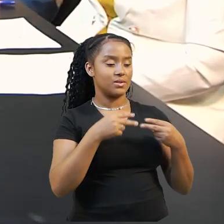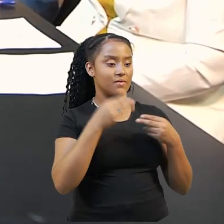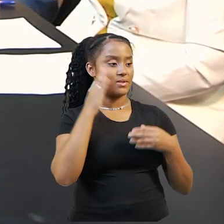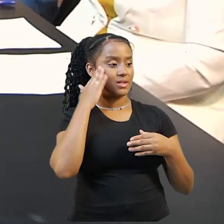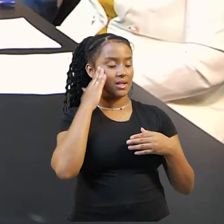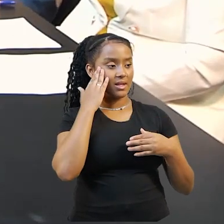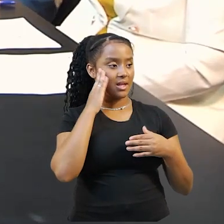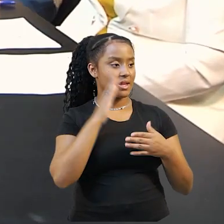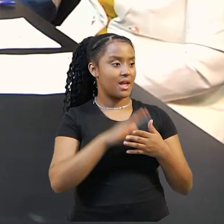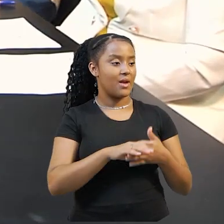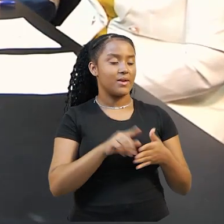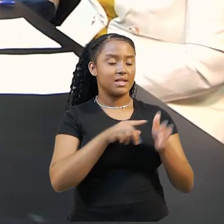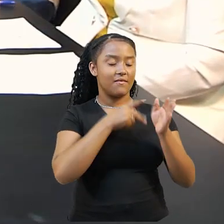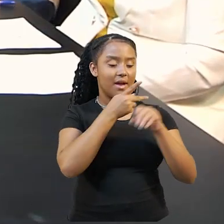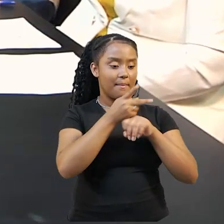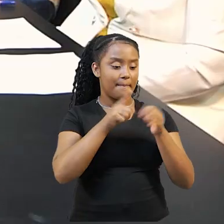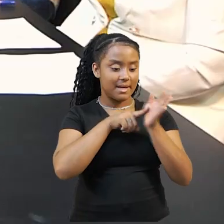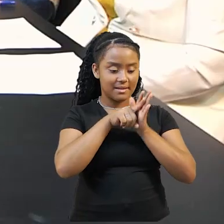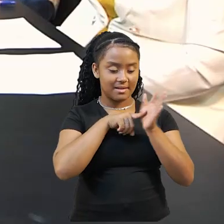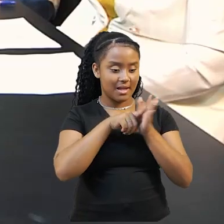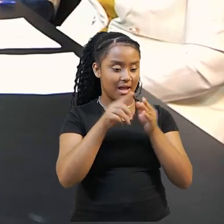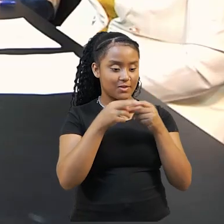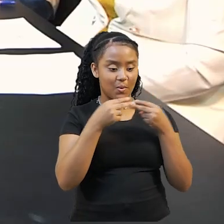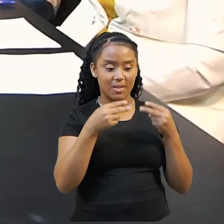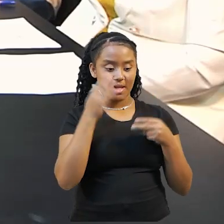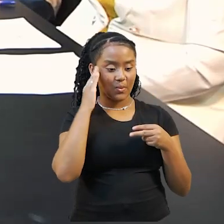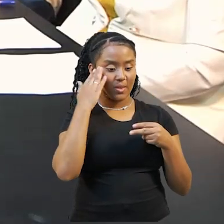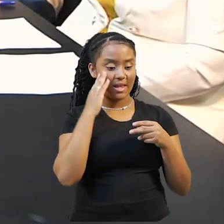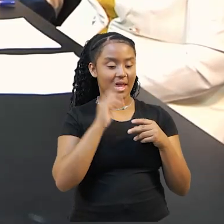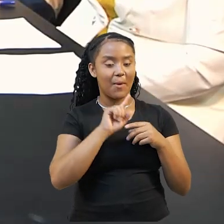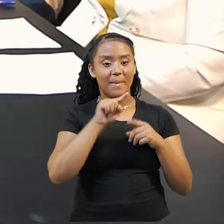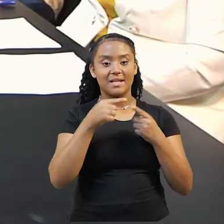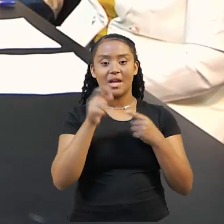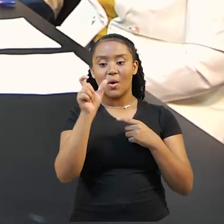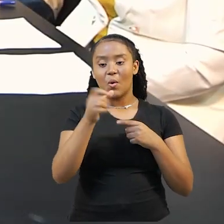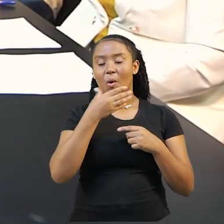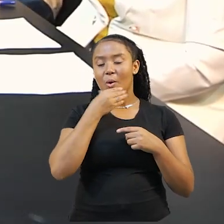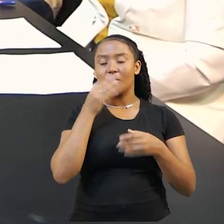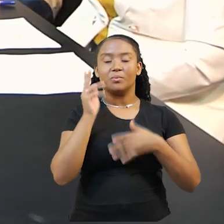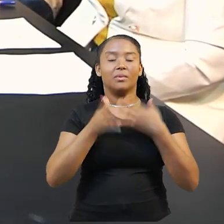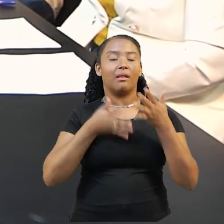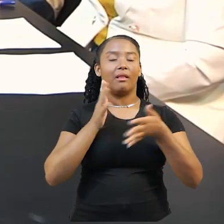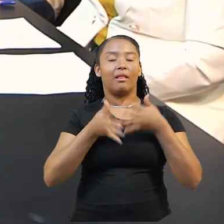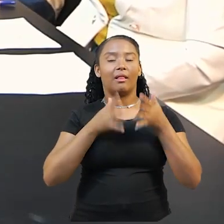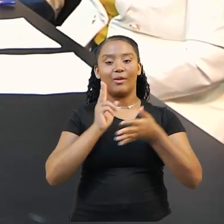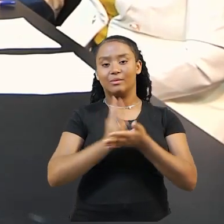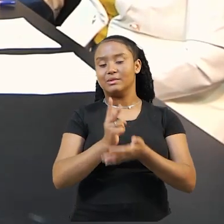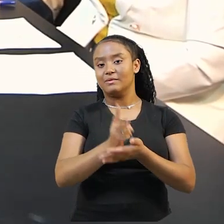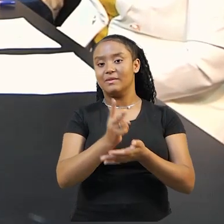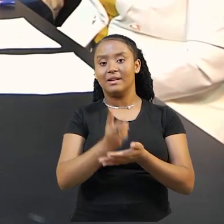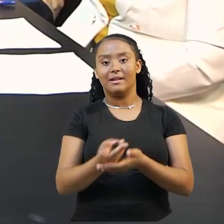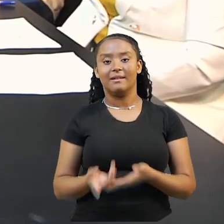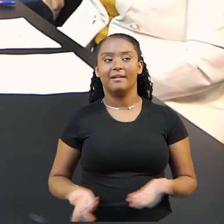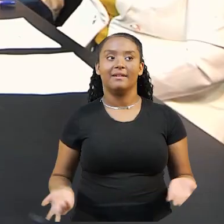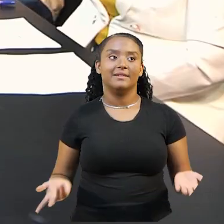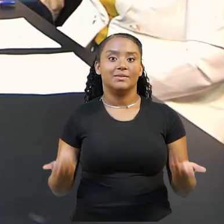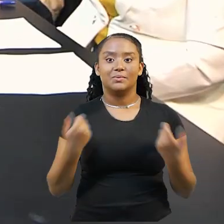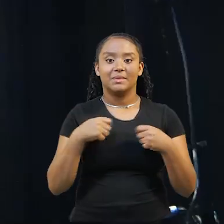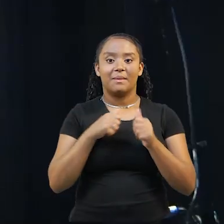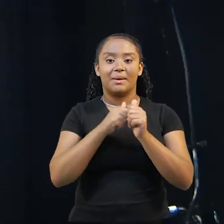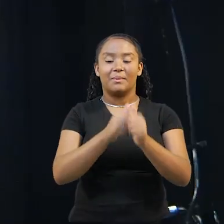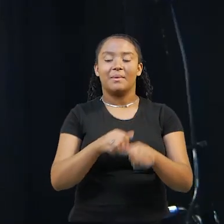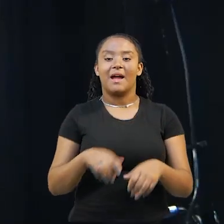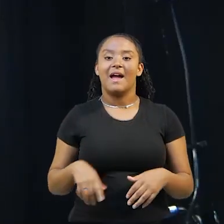você vai procurar o que ele falou, ele já está no segundo item. Exatamente. Aí eu fui correr atrás disso,